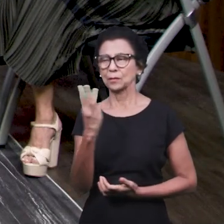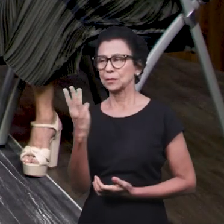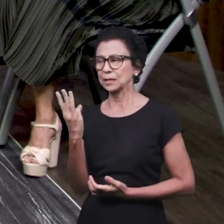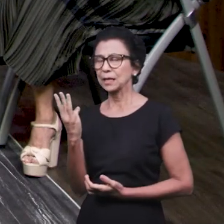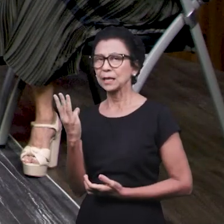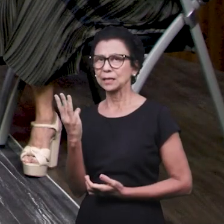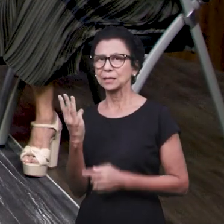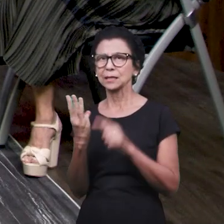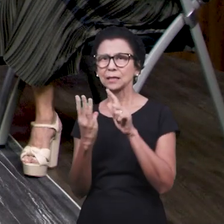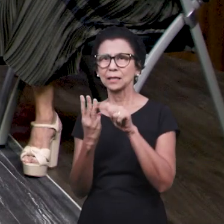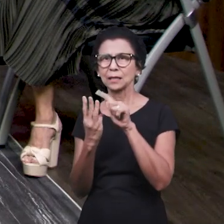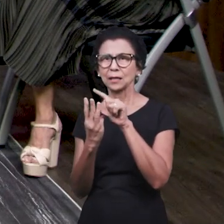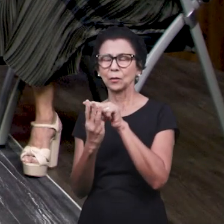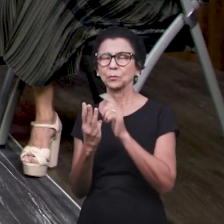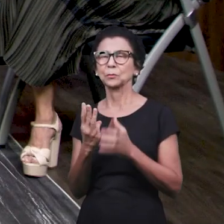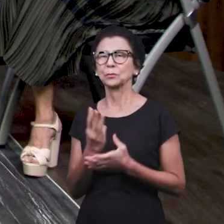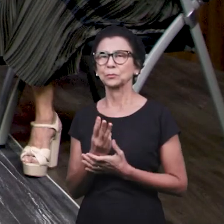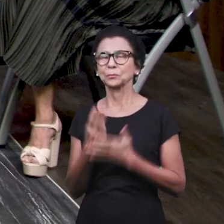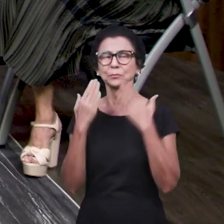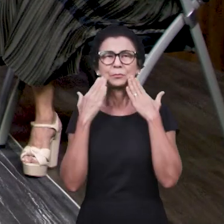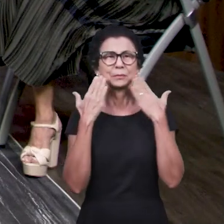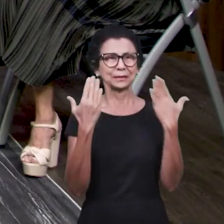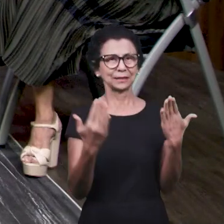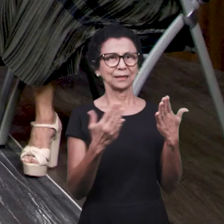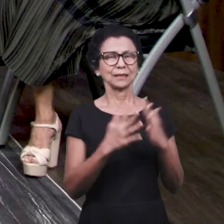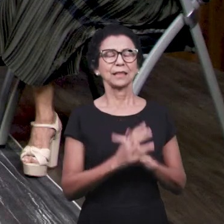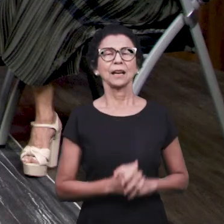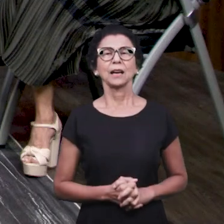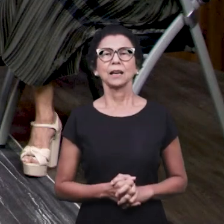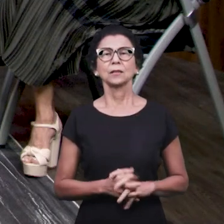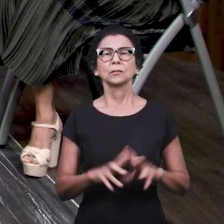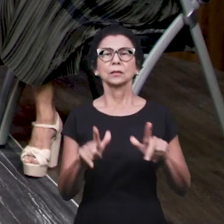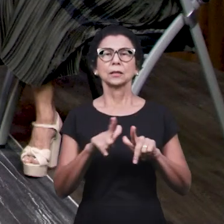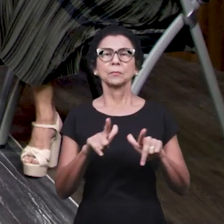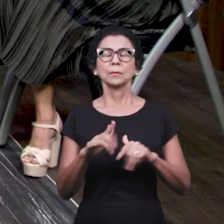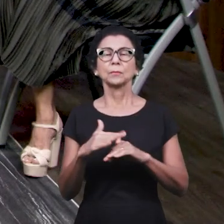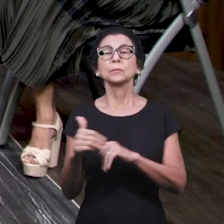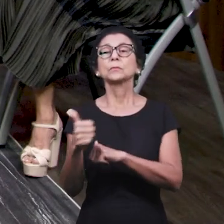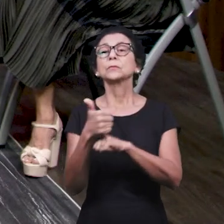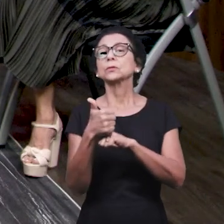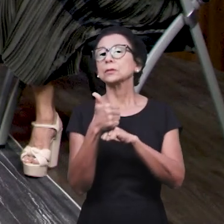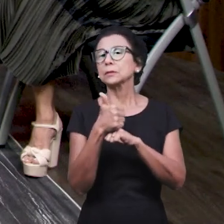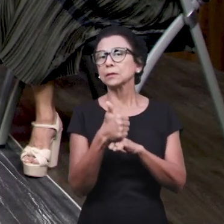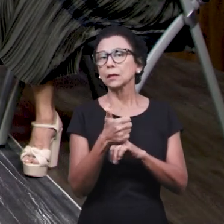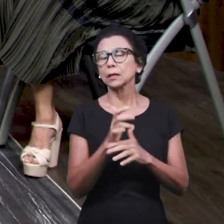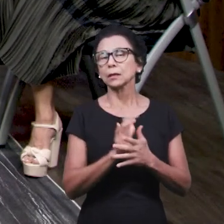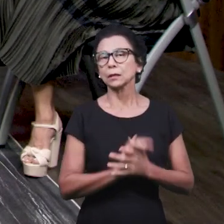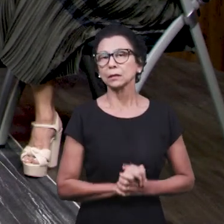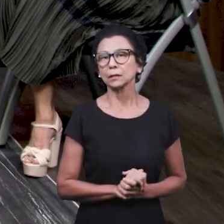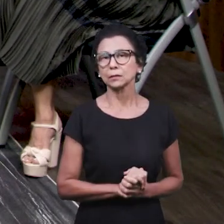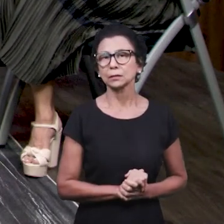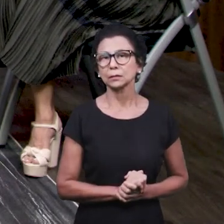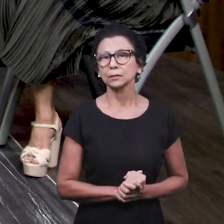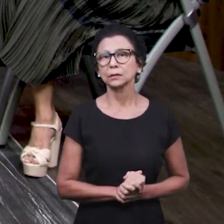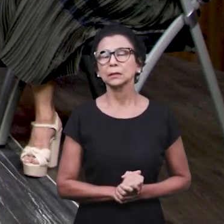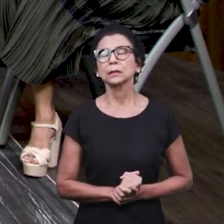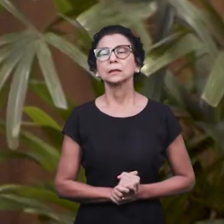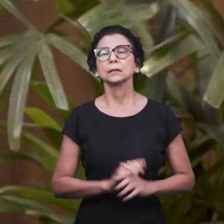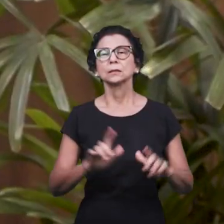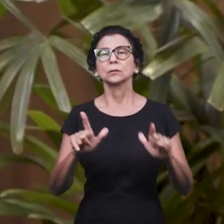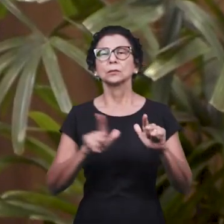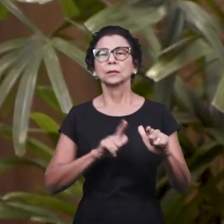que fale um pouquinho de vocês, da vida profissional, da vida, das atividades voluntárias